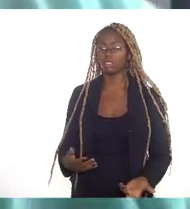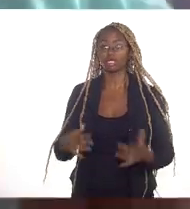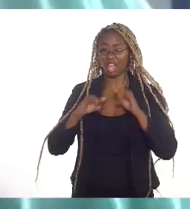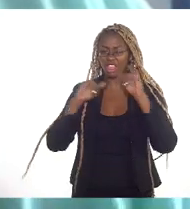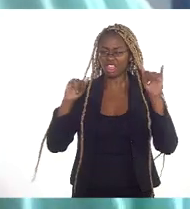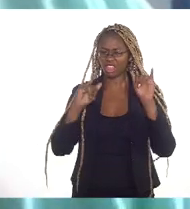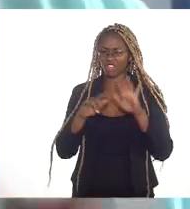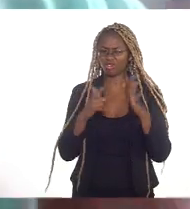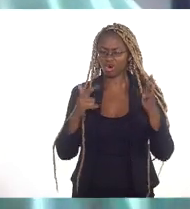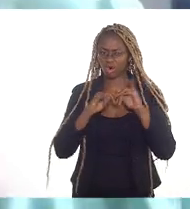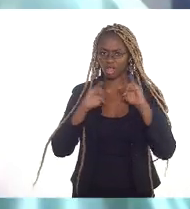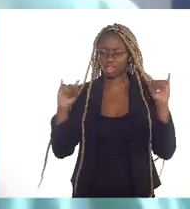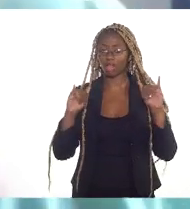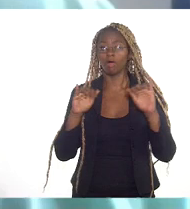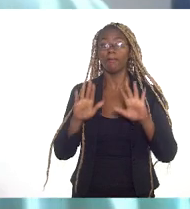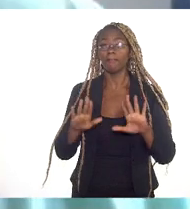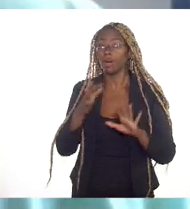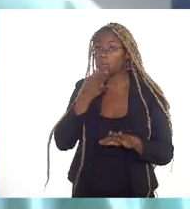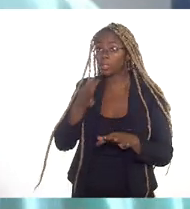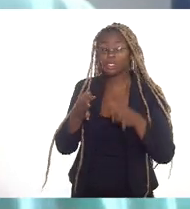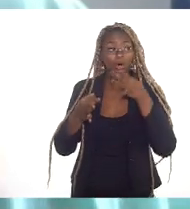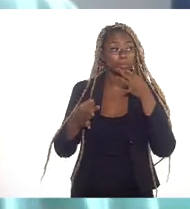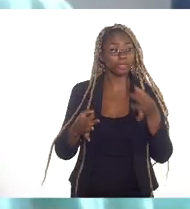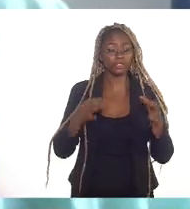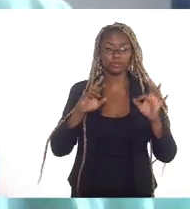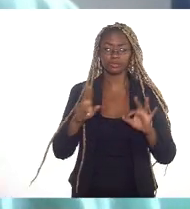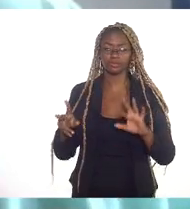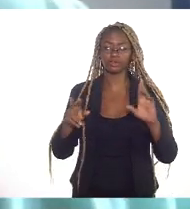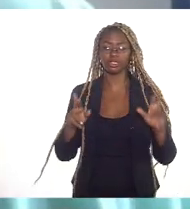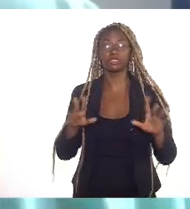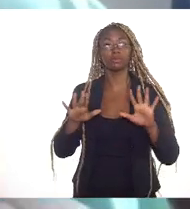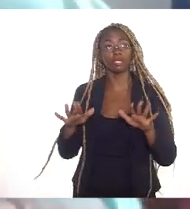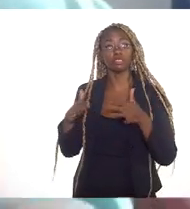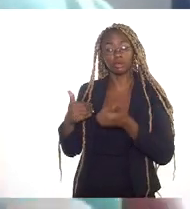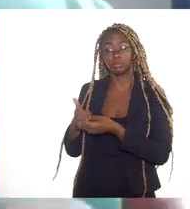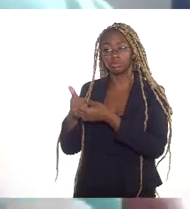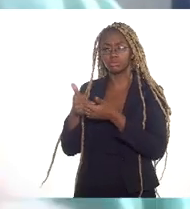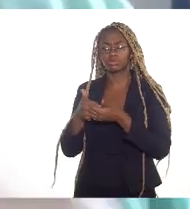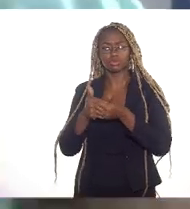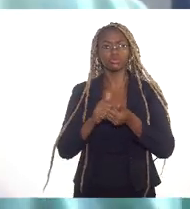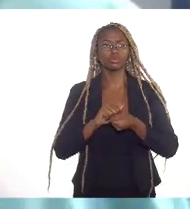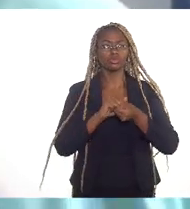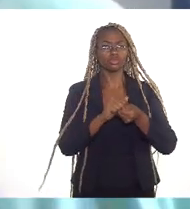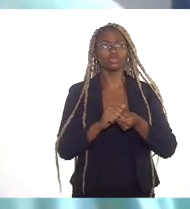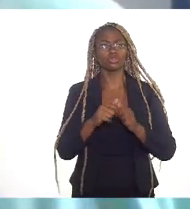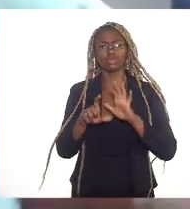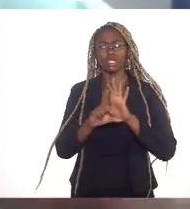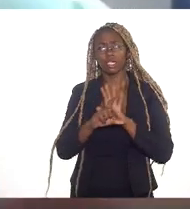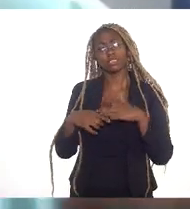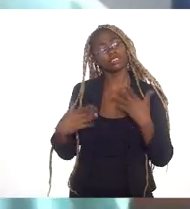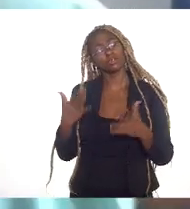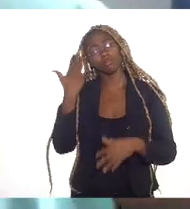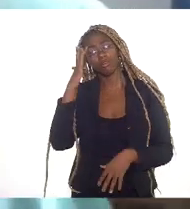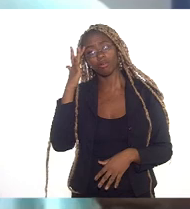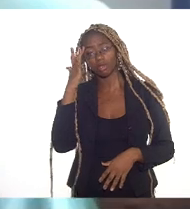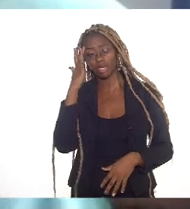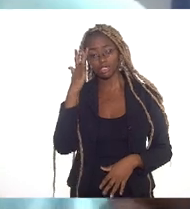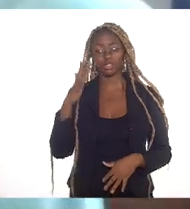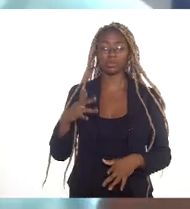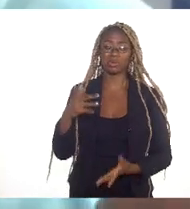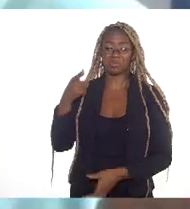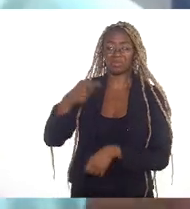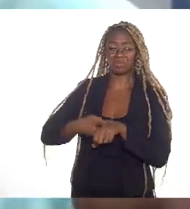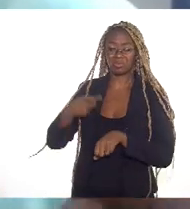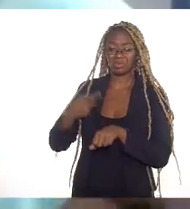diferentes, somos coautores, parceiros de tantas leis. Então, eu acho que radicalizar, colocar essa questão